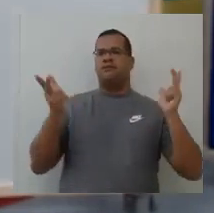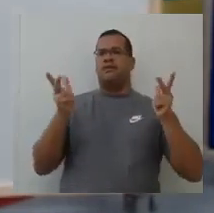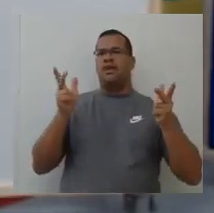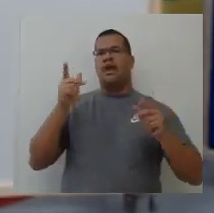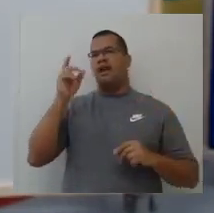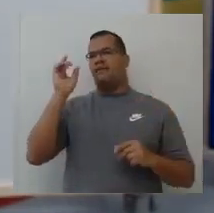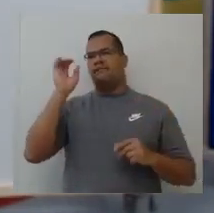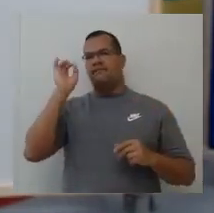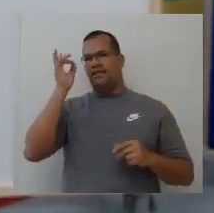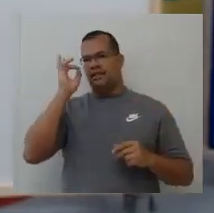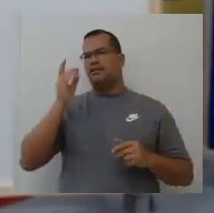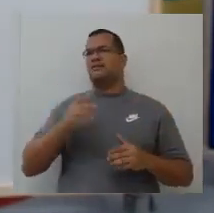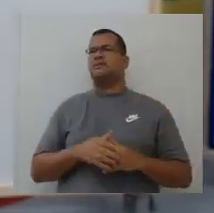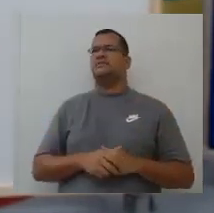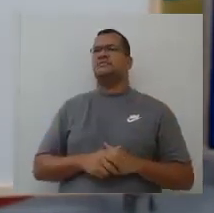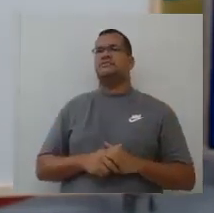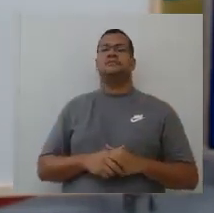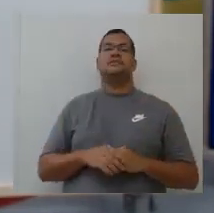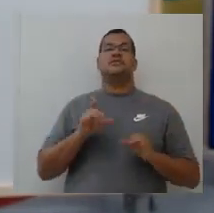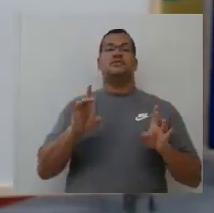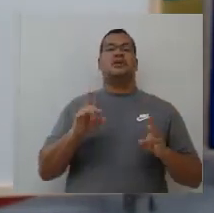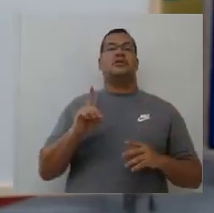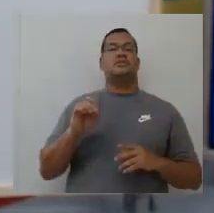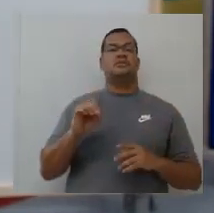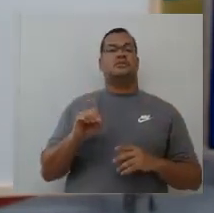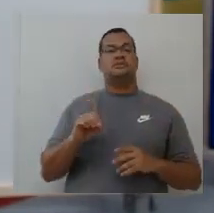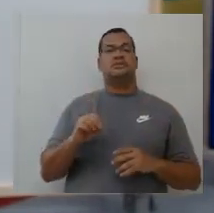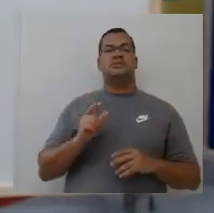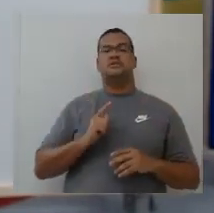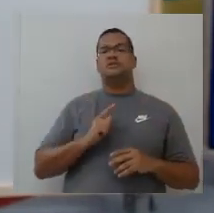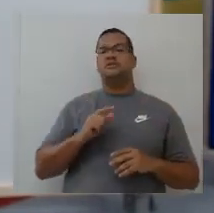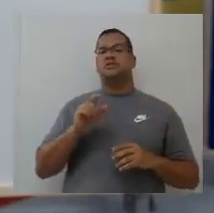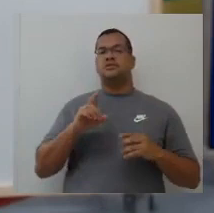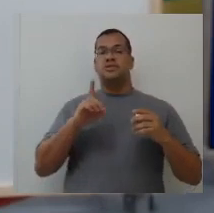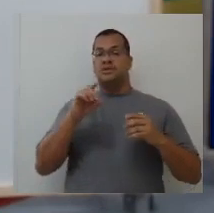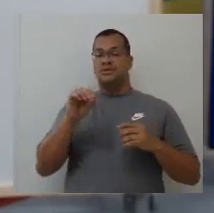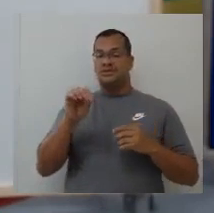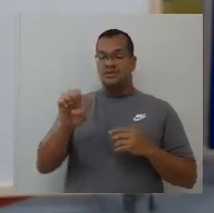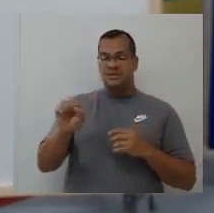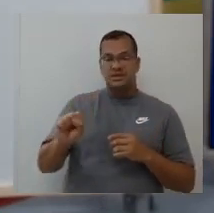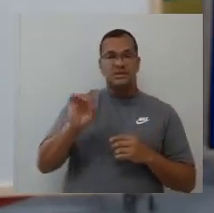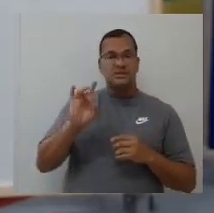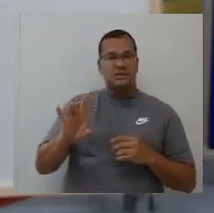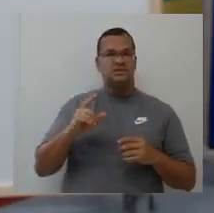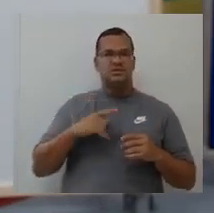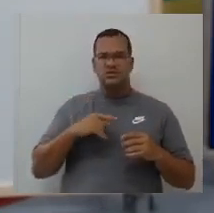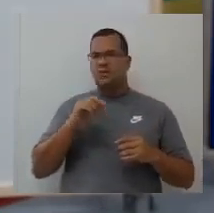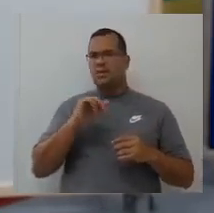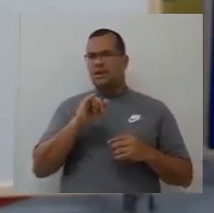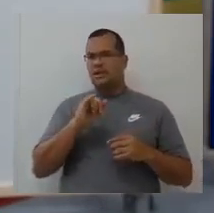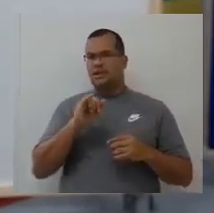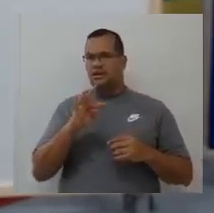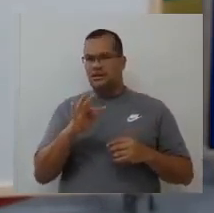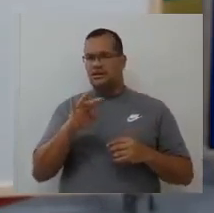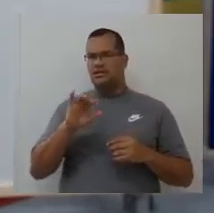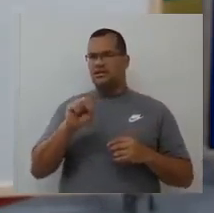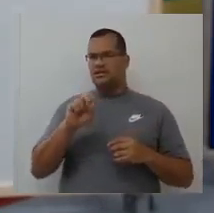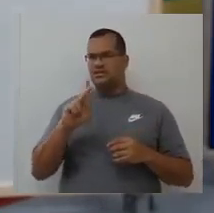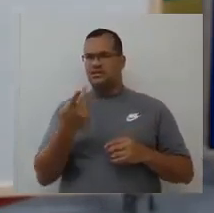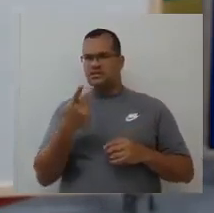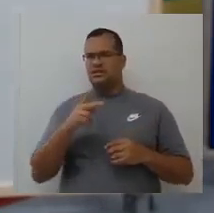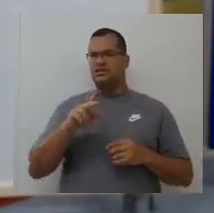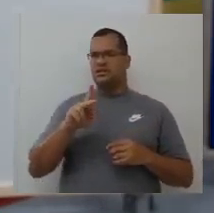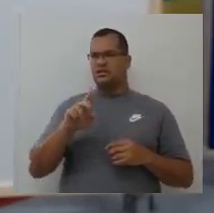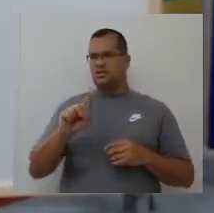para eles. Então, o das eu só utilizo para he, para she e para it. O do eu vou utilizar para todas as outras pessoas que